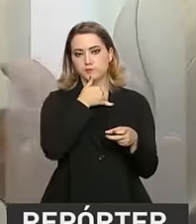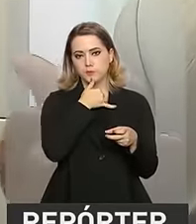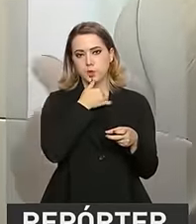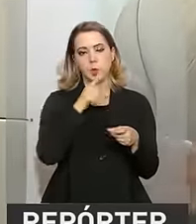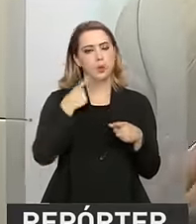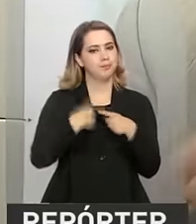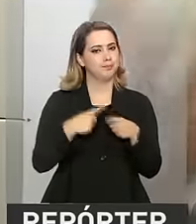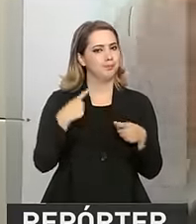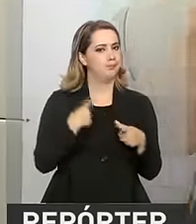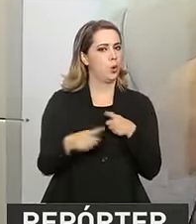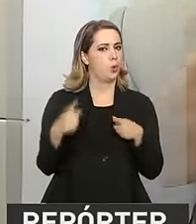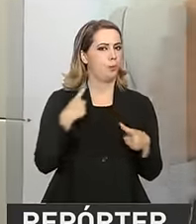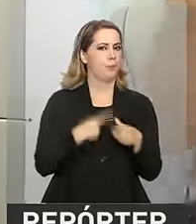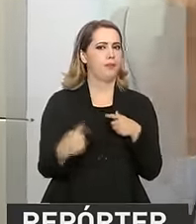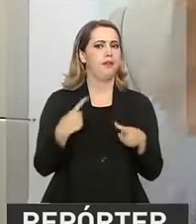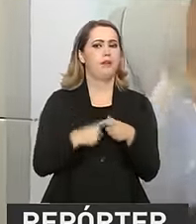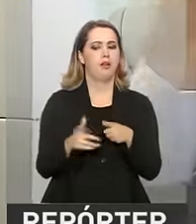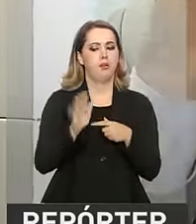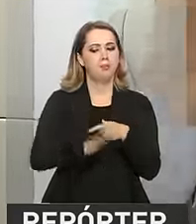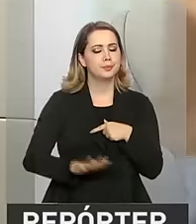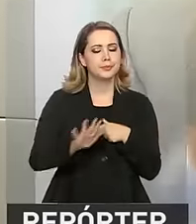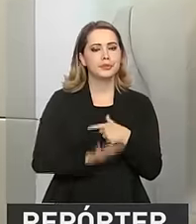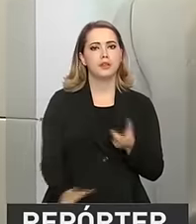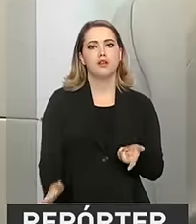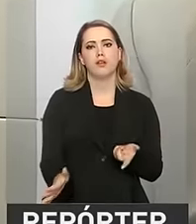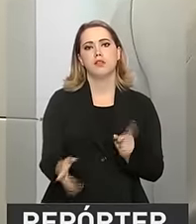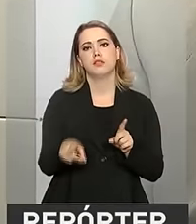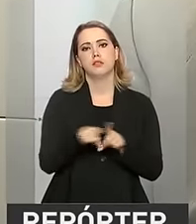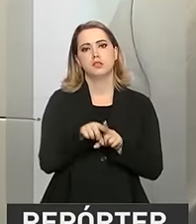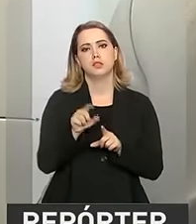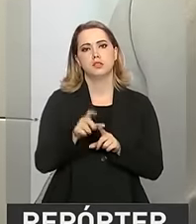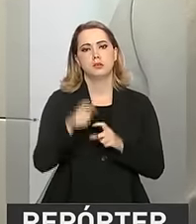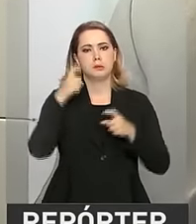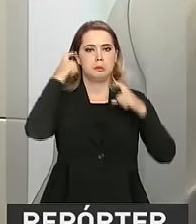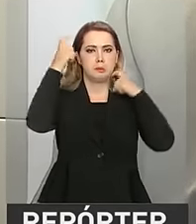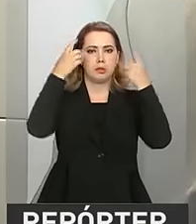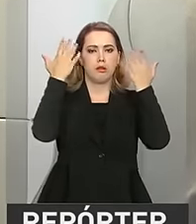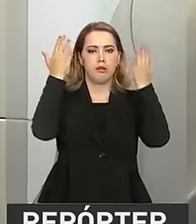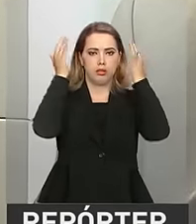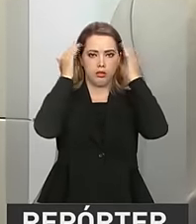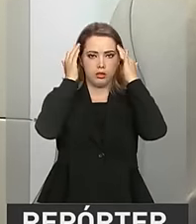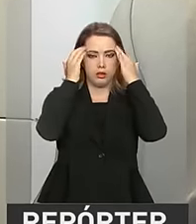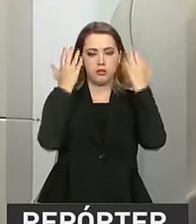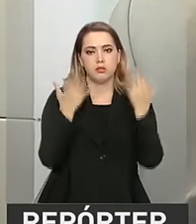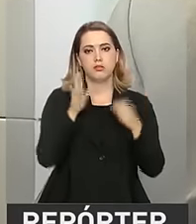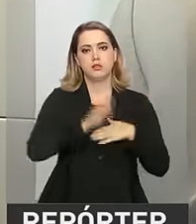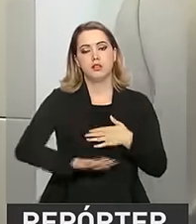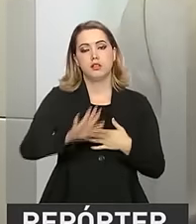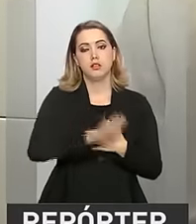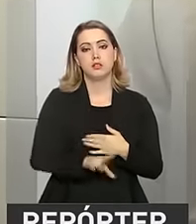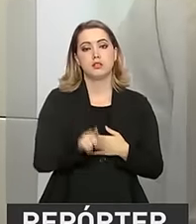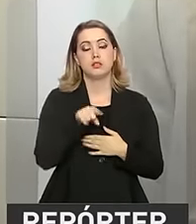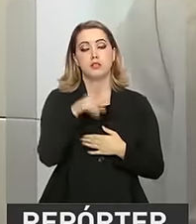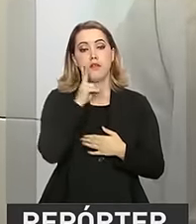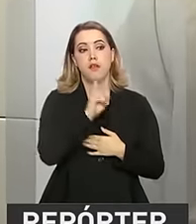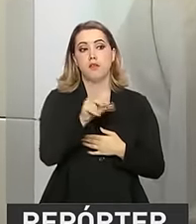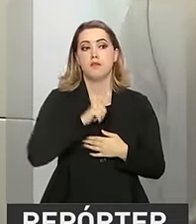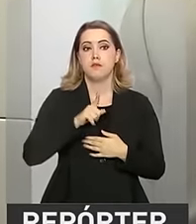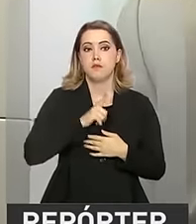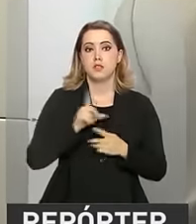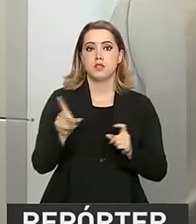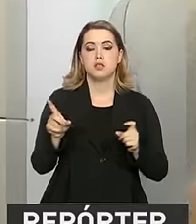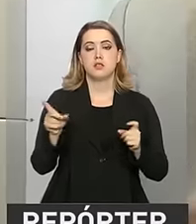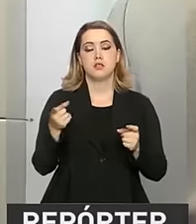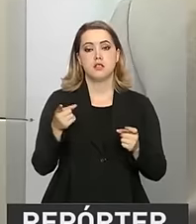devastadora o efeito sobre a a Organização das competências da criança né Eh vê a violência doméstica